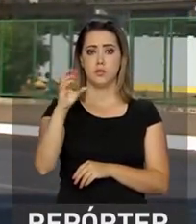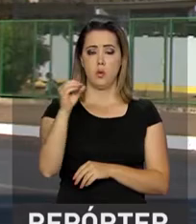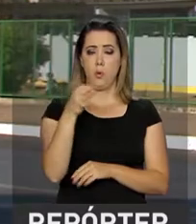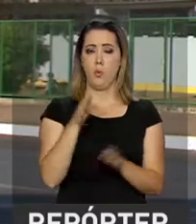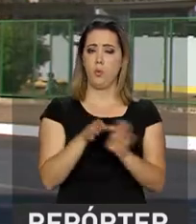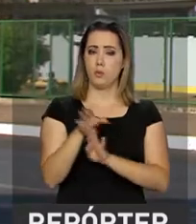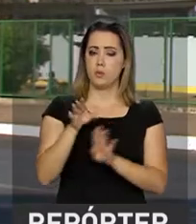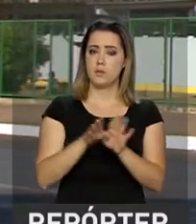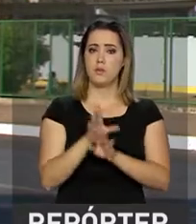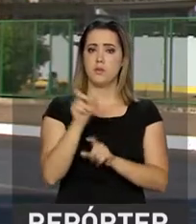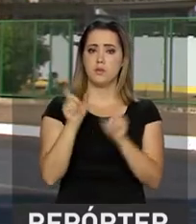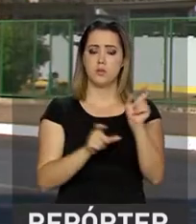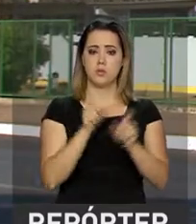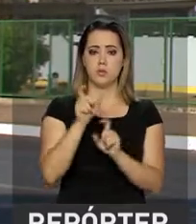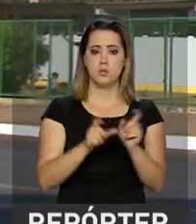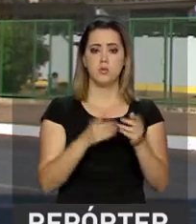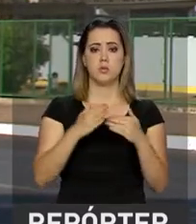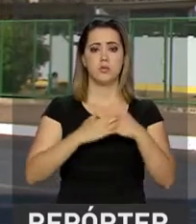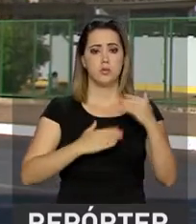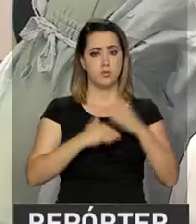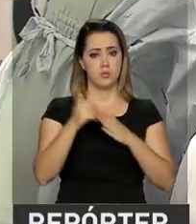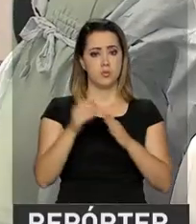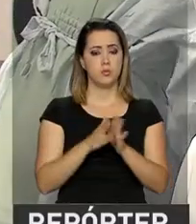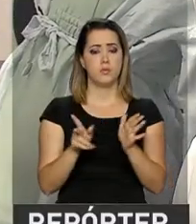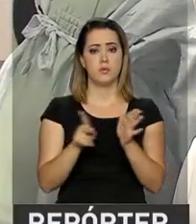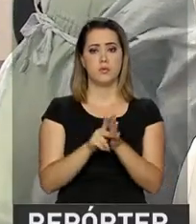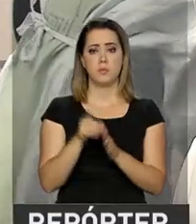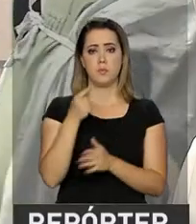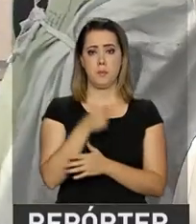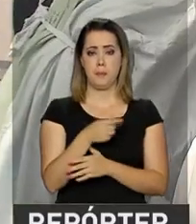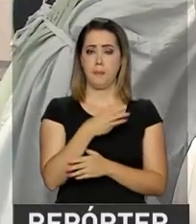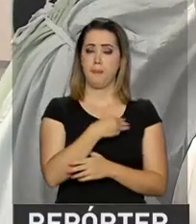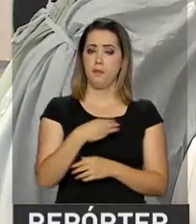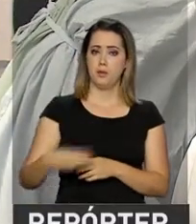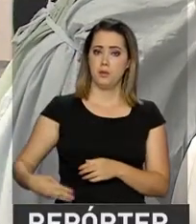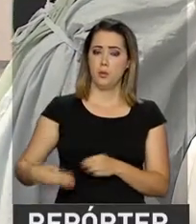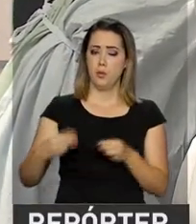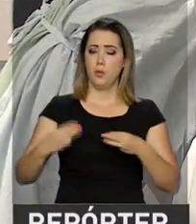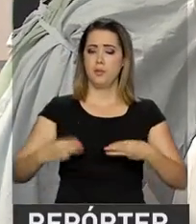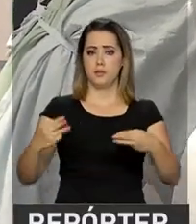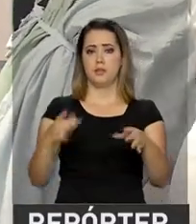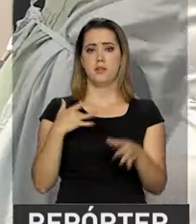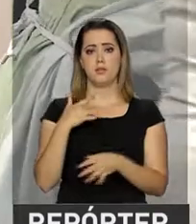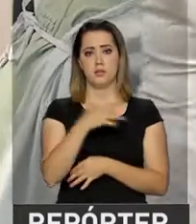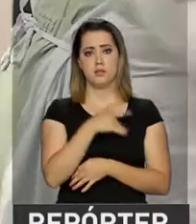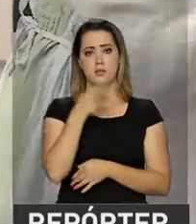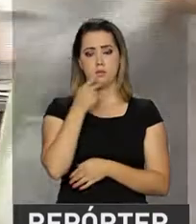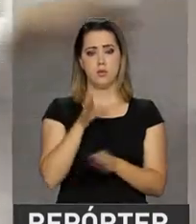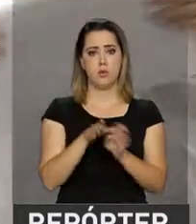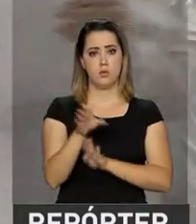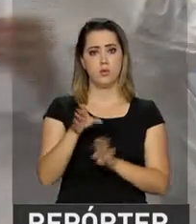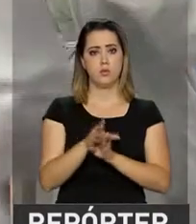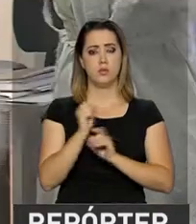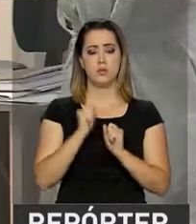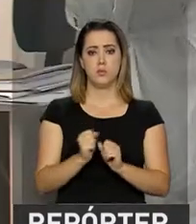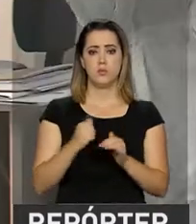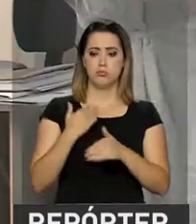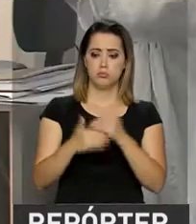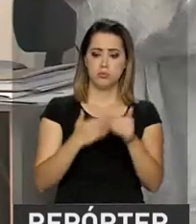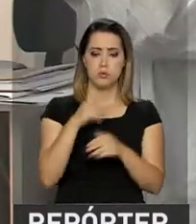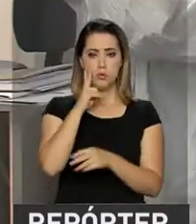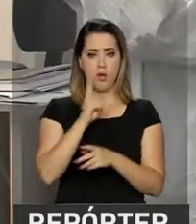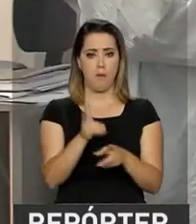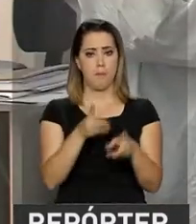de usuários e profissionais da área de acordo com o ministério da saúde algumas sugestões poderão ser levados em consideração